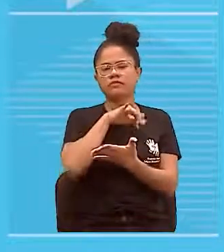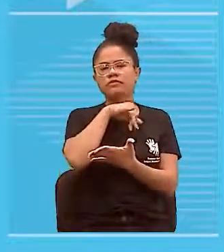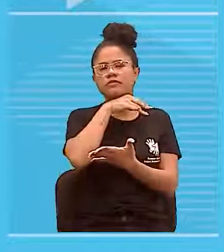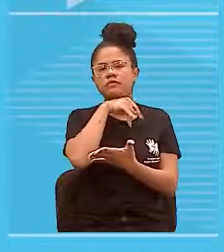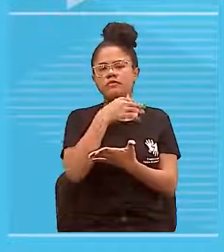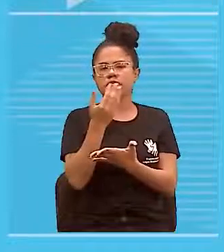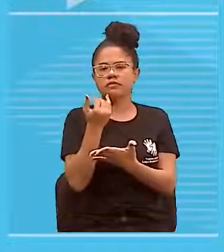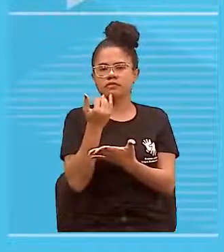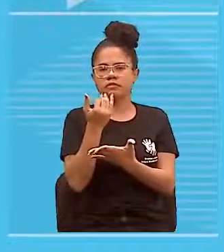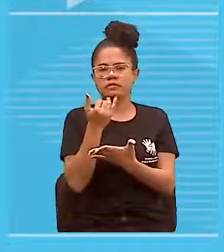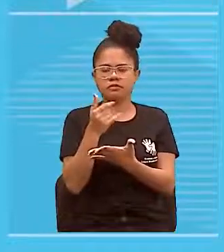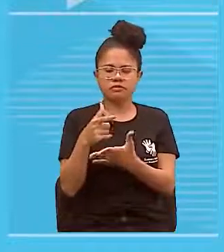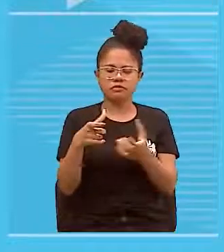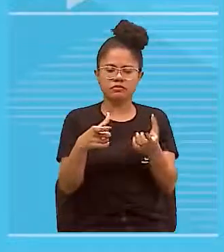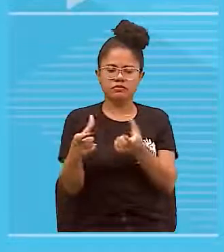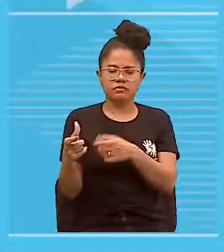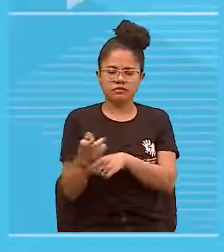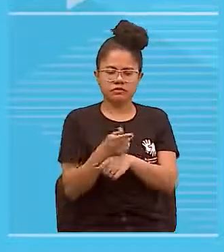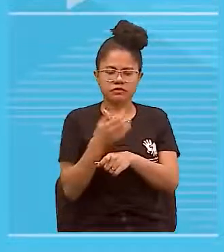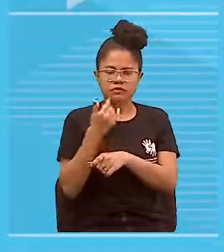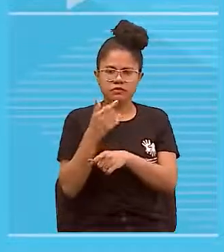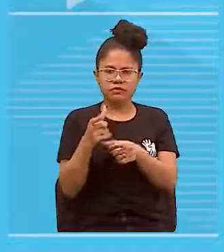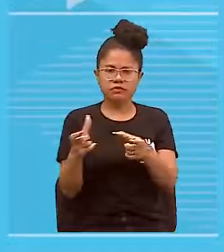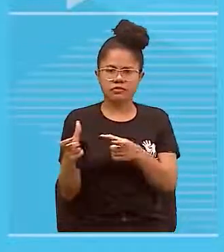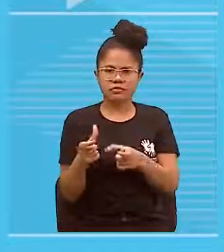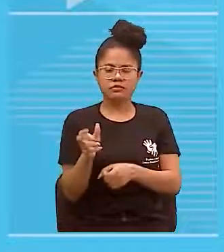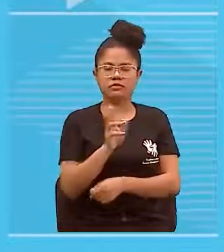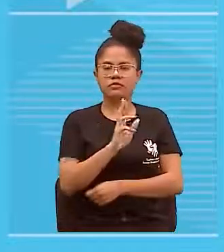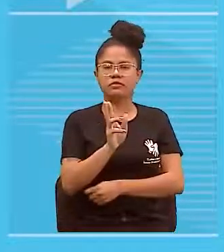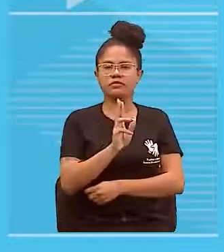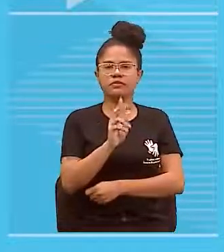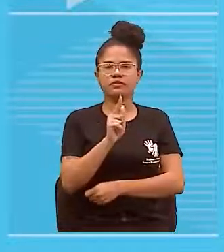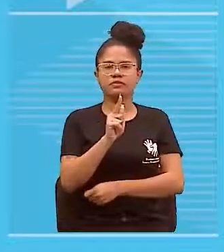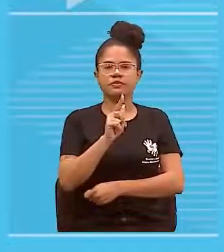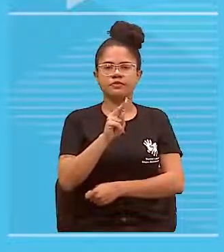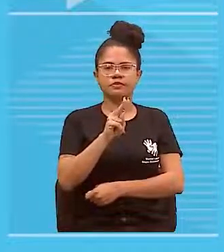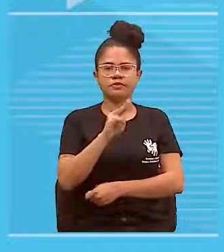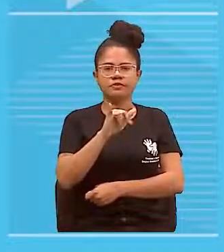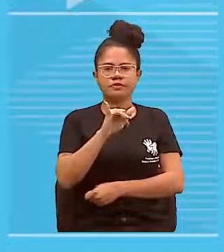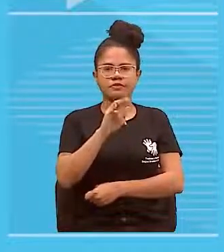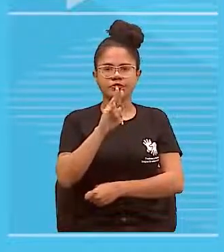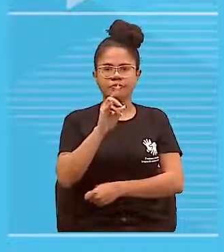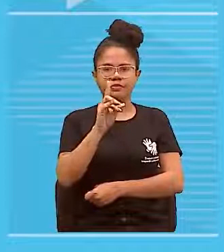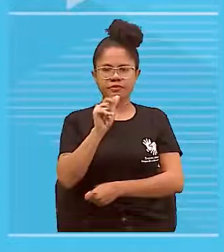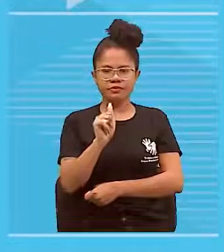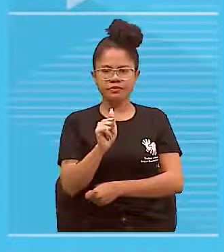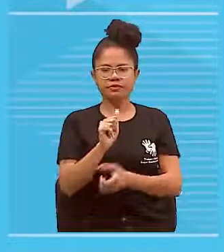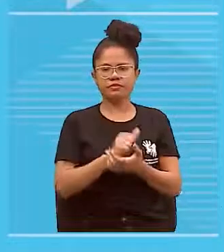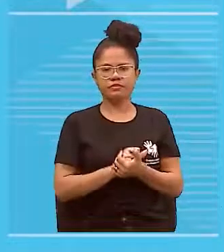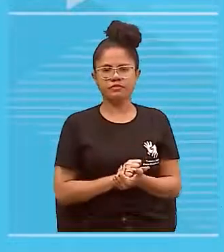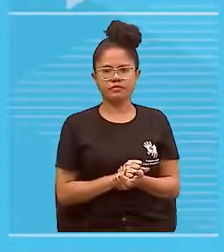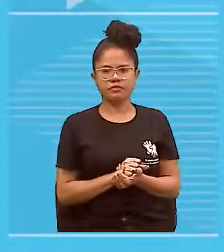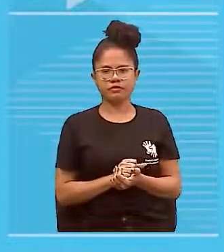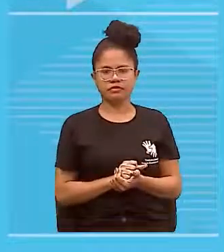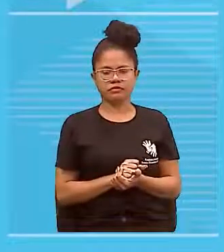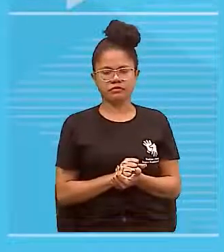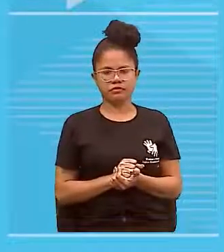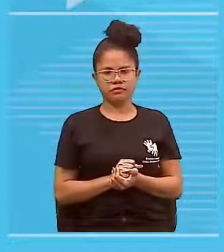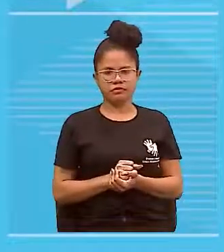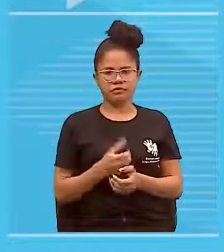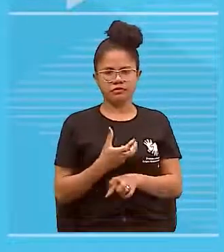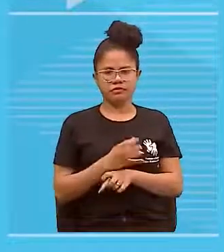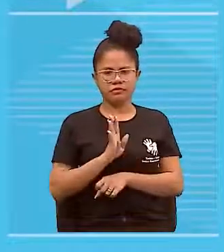num mesmo recurso, aí eu chamo de guilda, entendeu? Tem um monte, minha gente, ó, a biologia ela é cheia de nome, cheia de nome,